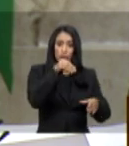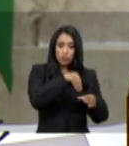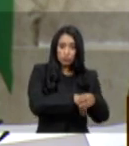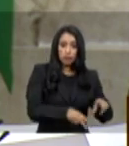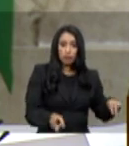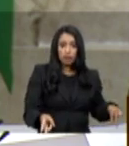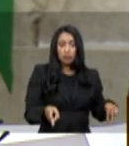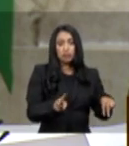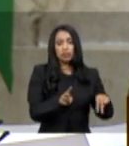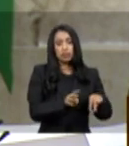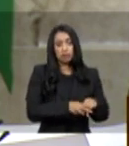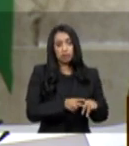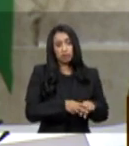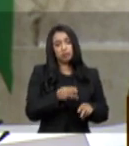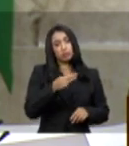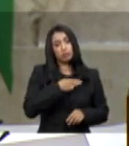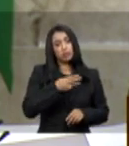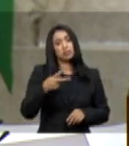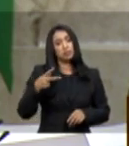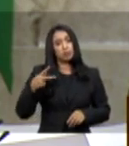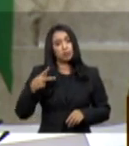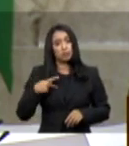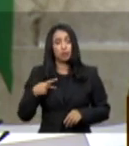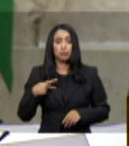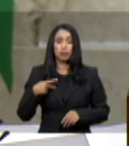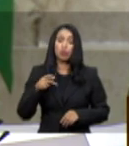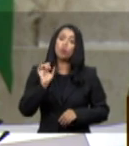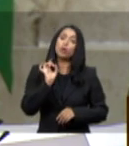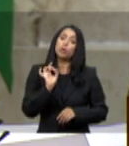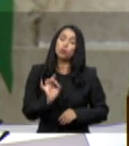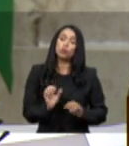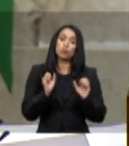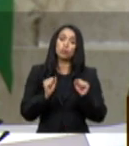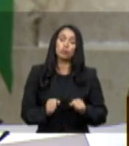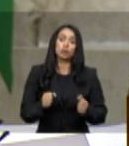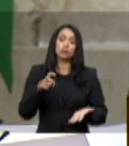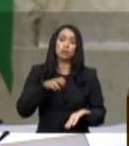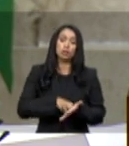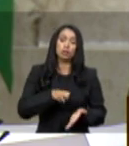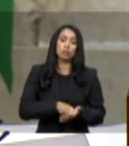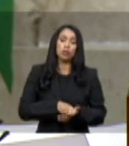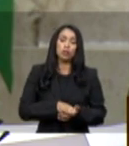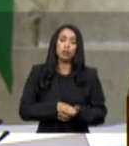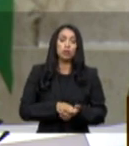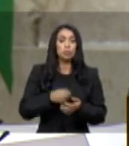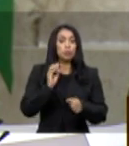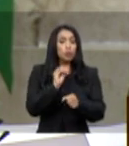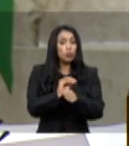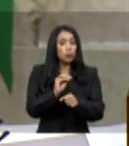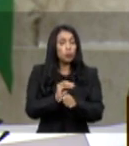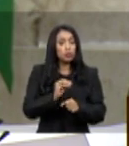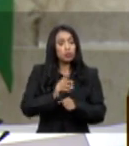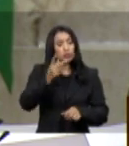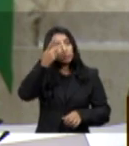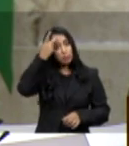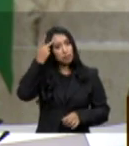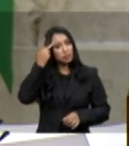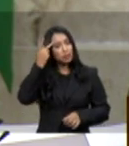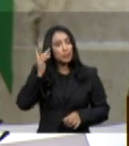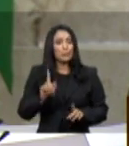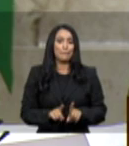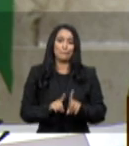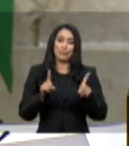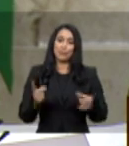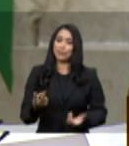porque afinal de contas ministério público pode pedir condenações por que zela pela dignidade das pessoas no cárcere mas não é